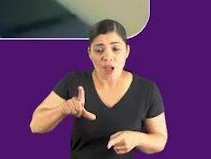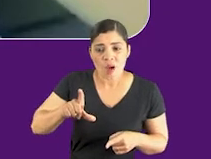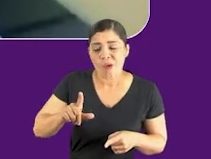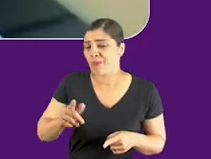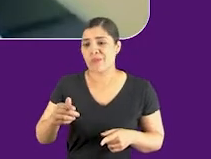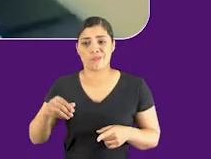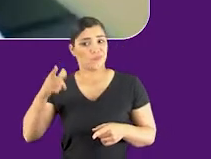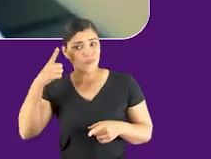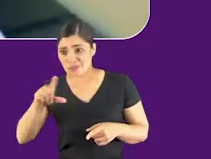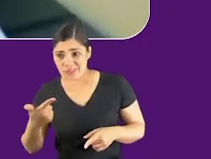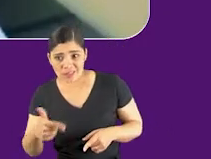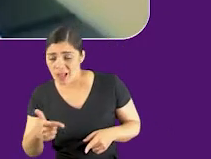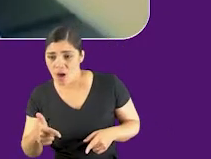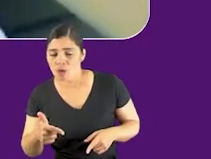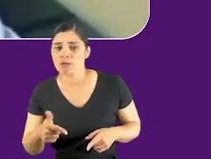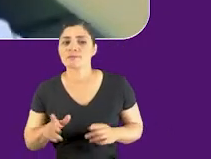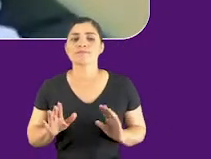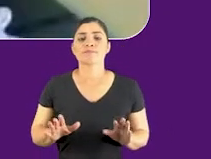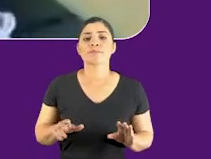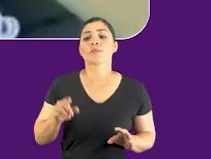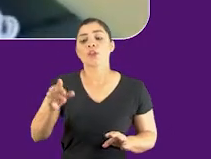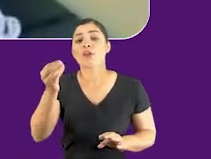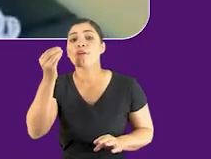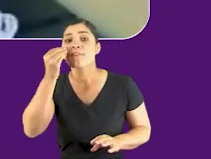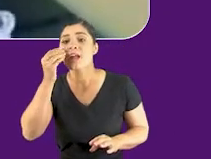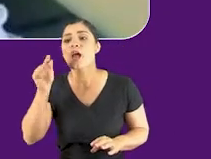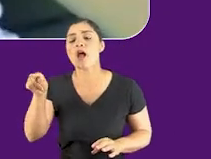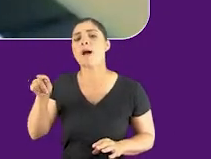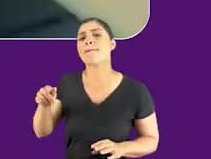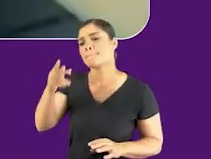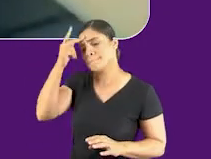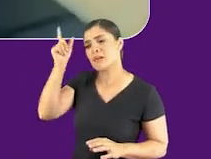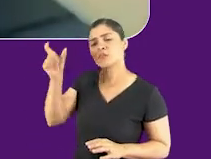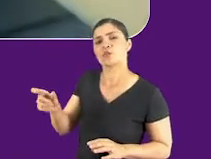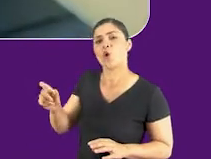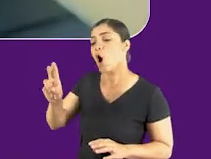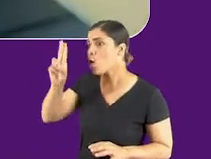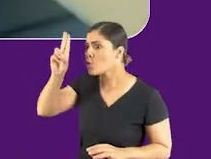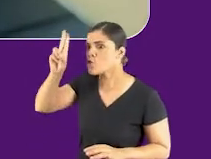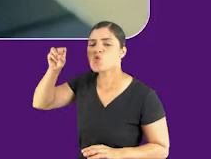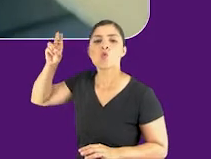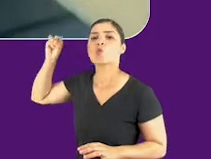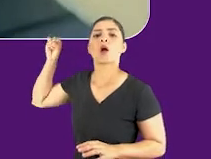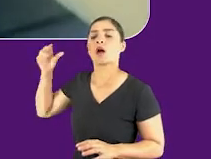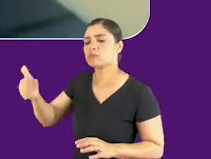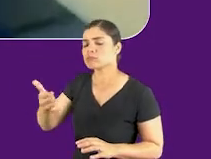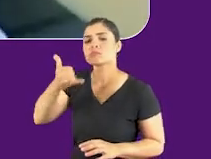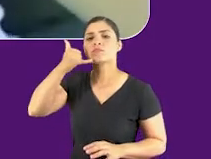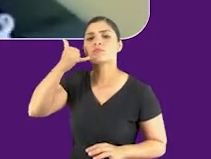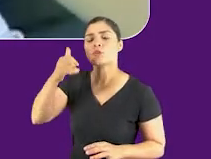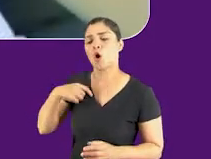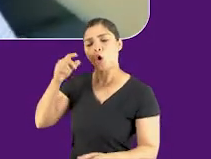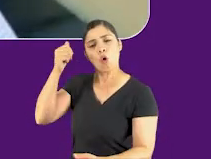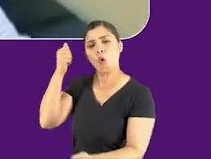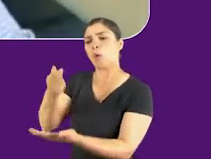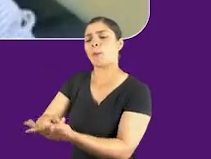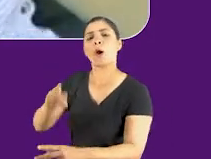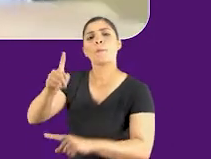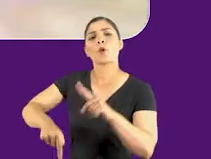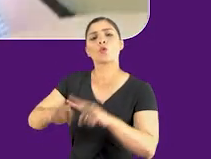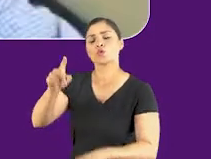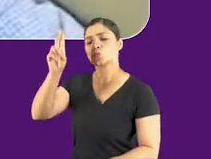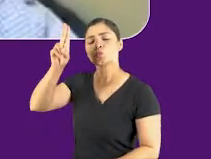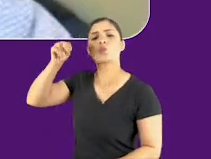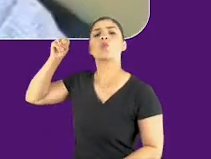uma auditoria no meu time para dizer ó essa pessoa aqui nunca mais vai ser consumidor na né ou saiu